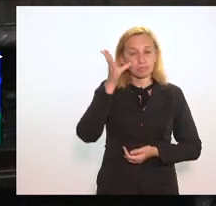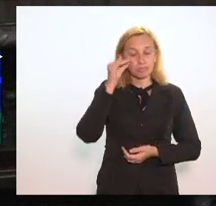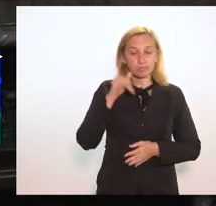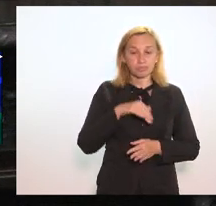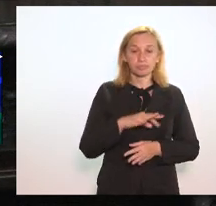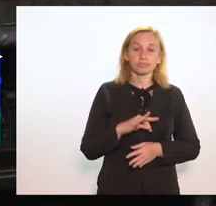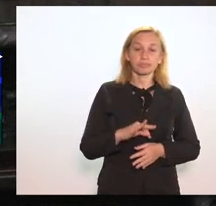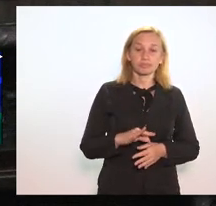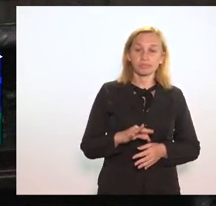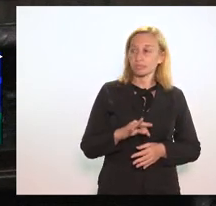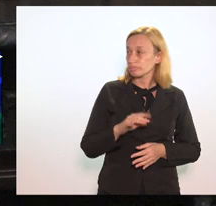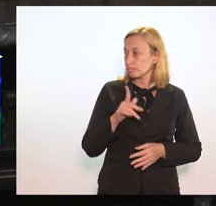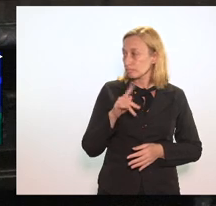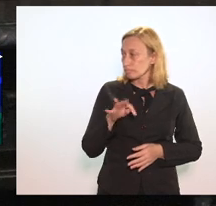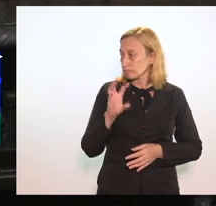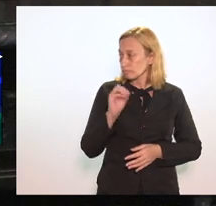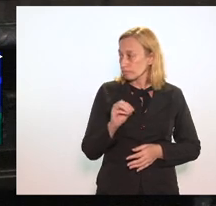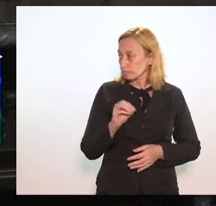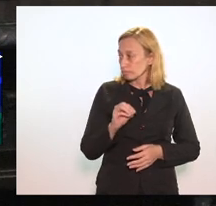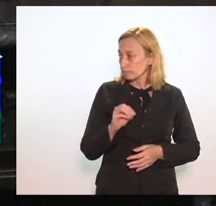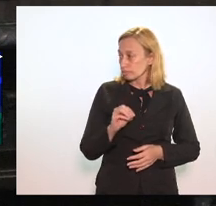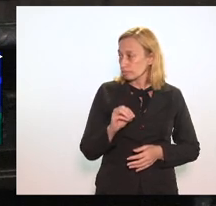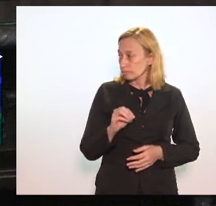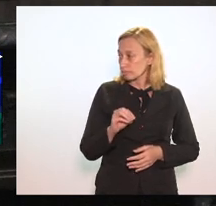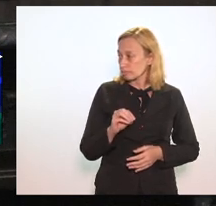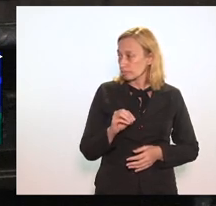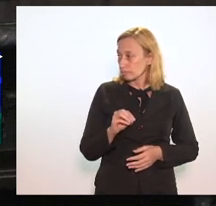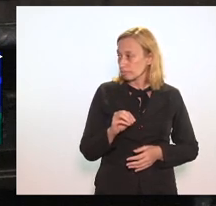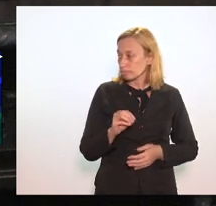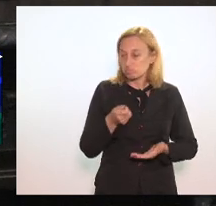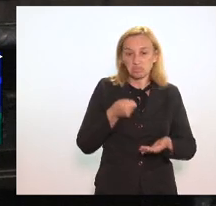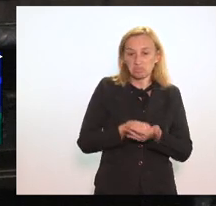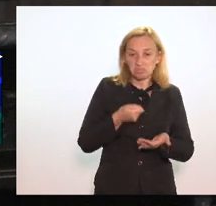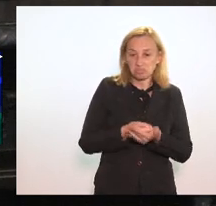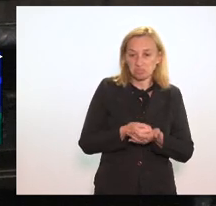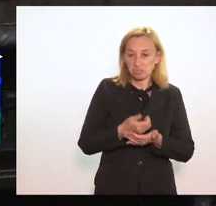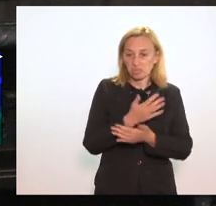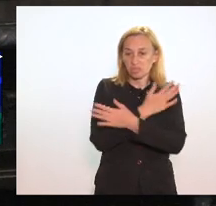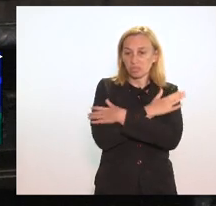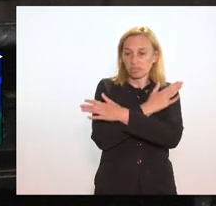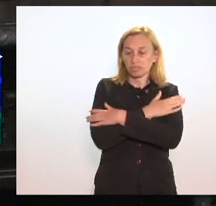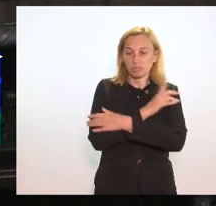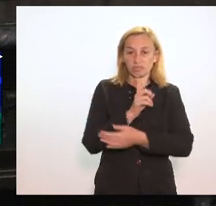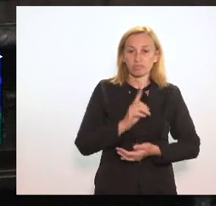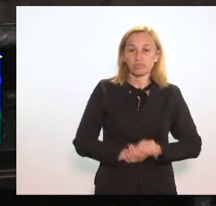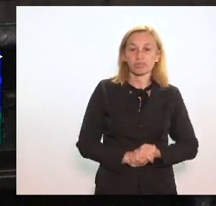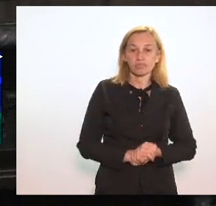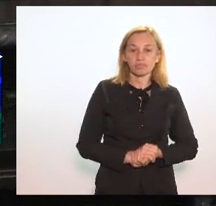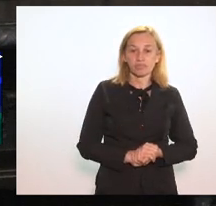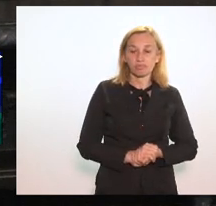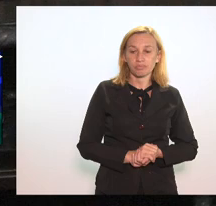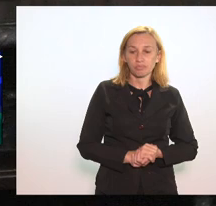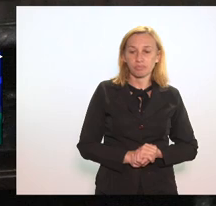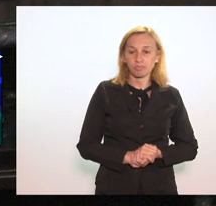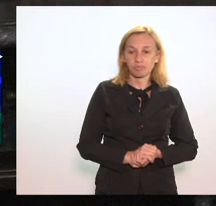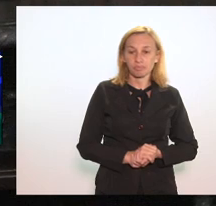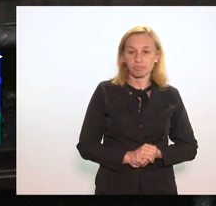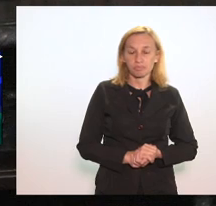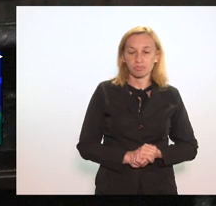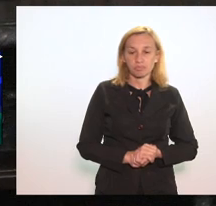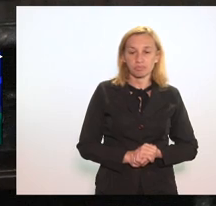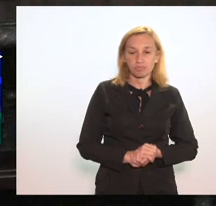E o feriado e a partir do momento que a gente pelos feriados de 21 de Abril 23 de abril